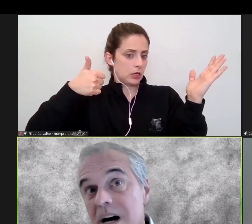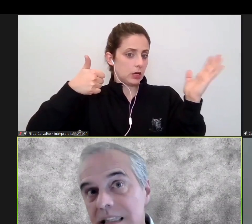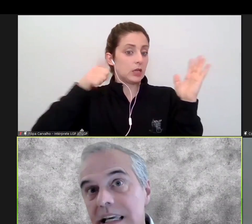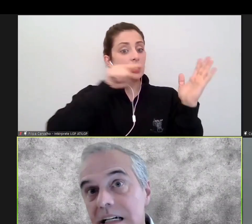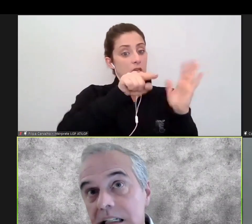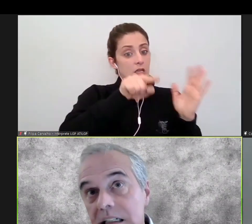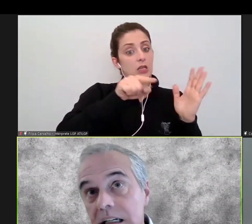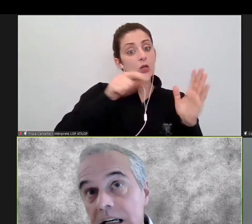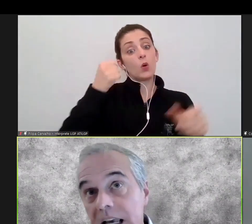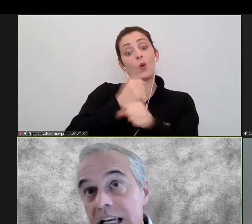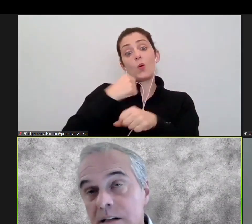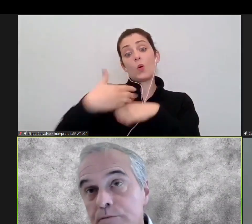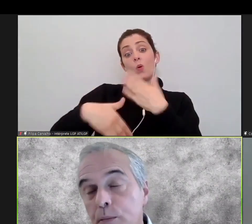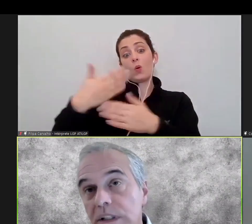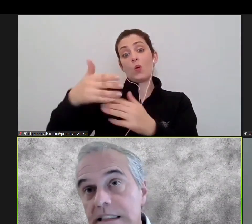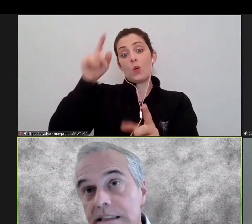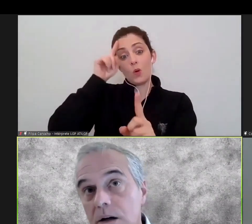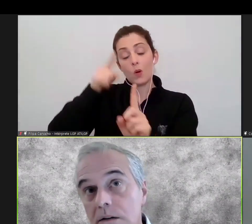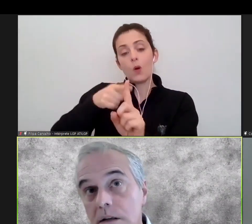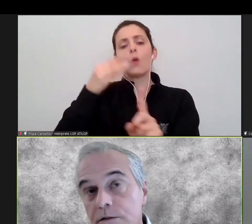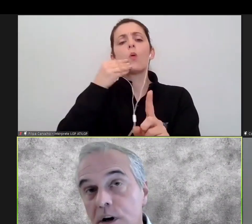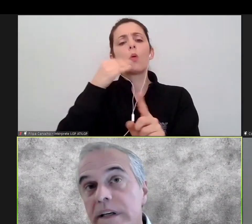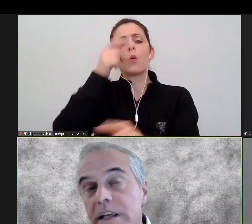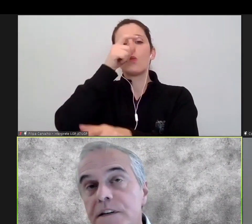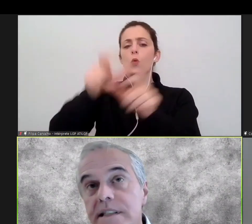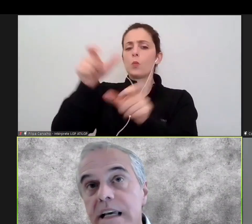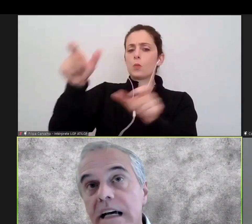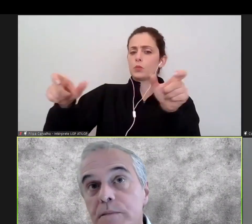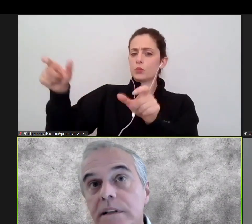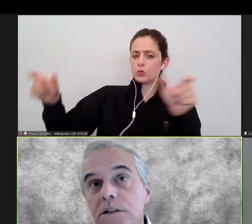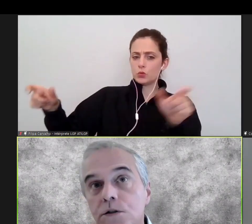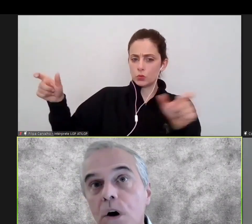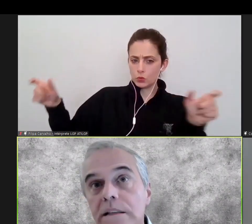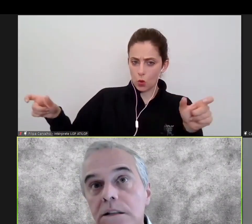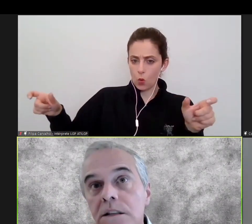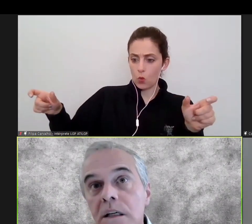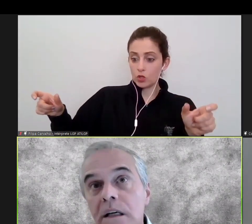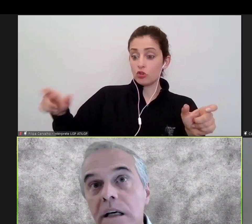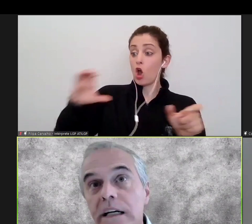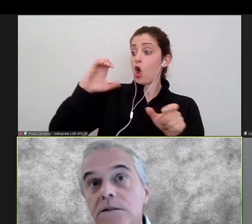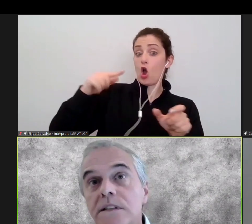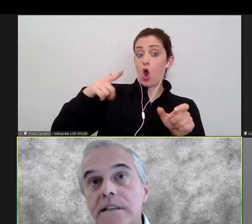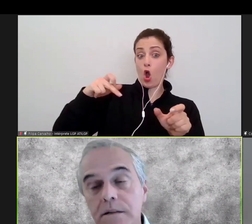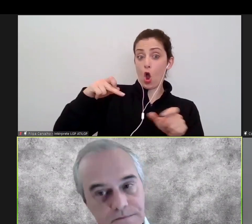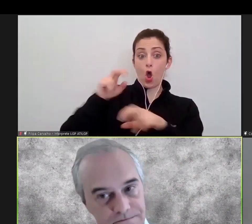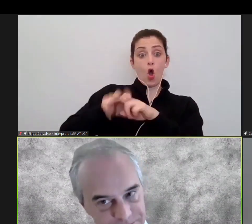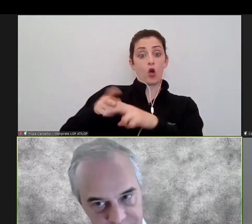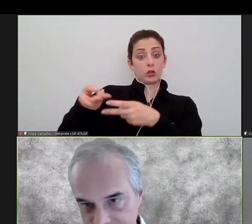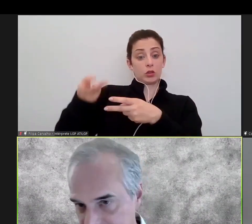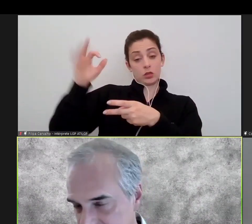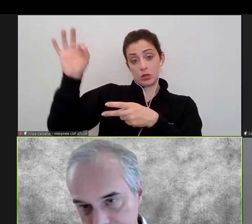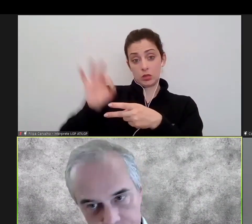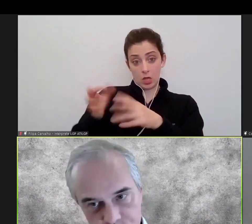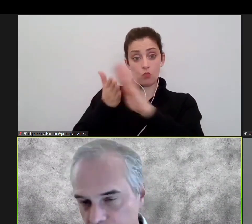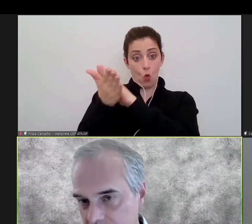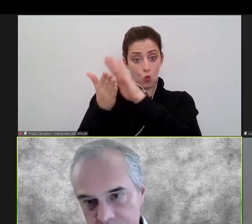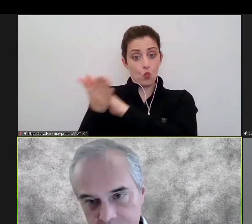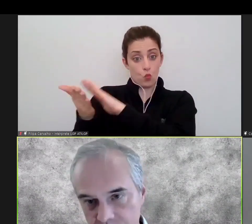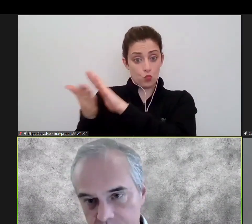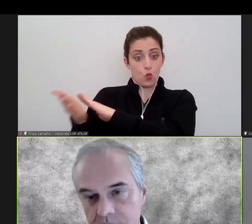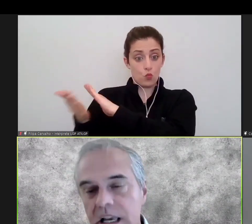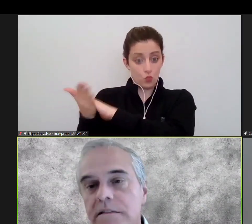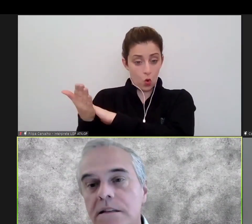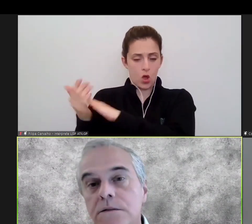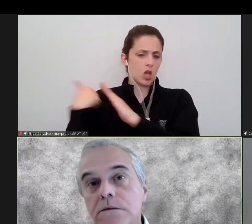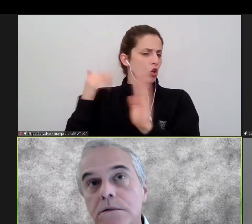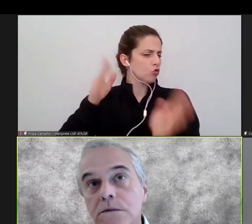que maneira essa população que foi beneficiada pelas cotas, ela não se... Isso eu já ouvi diversas